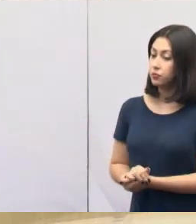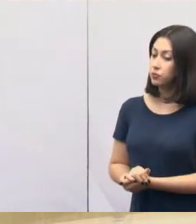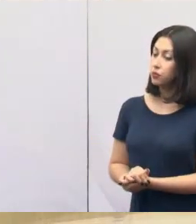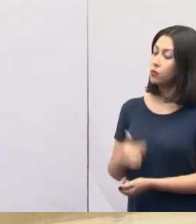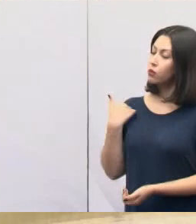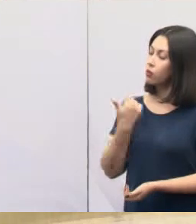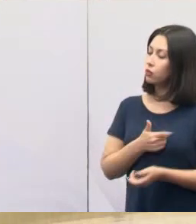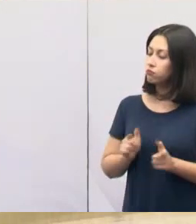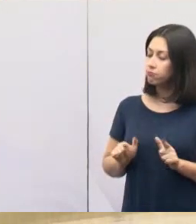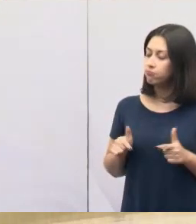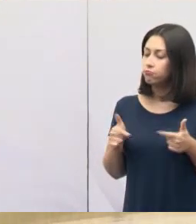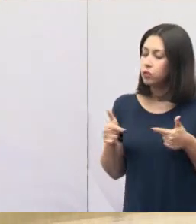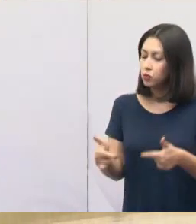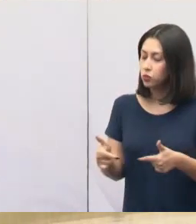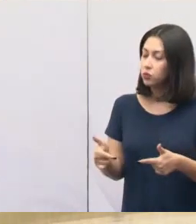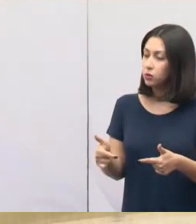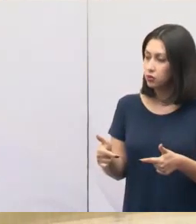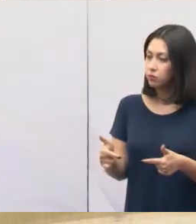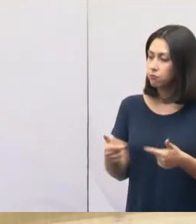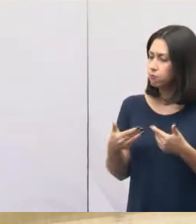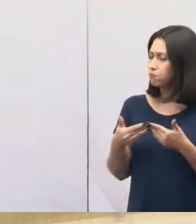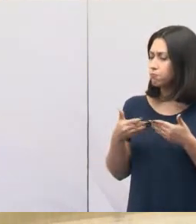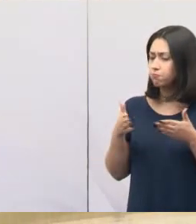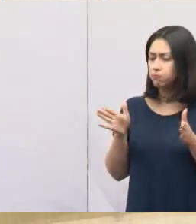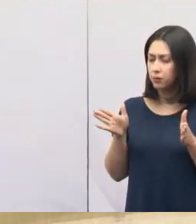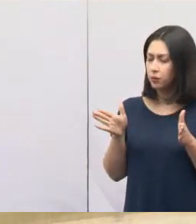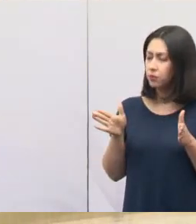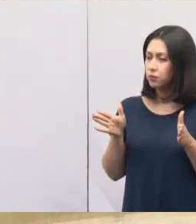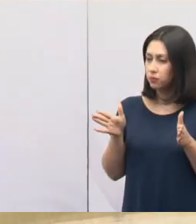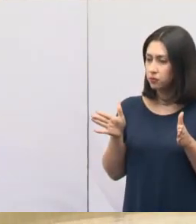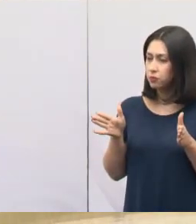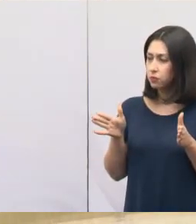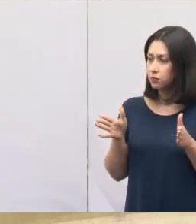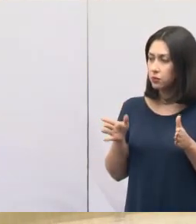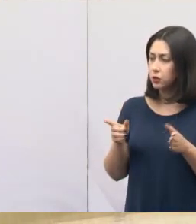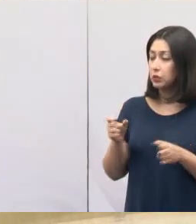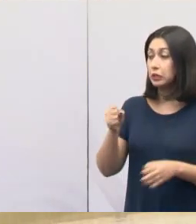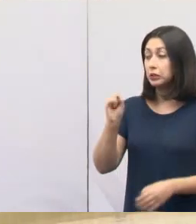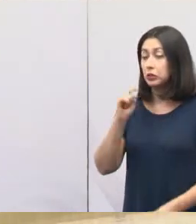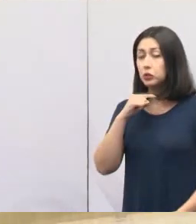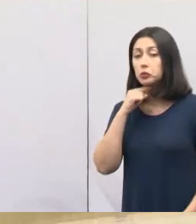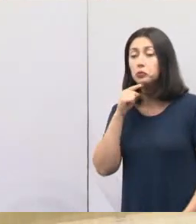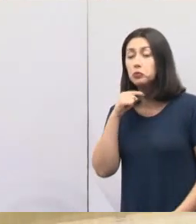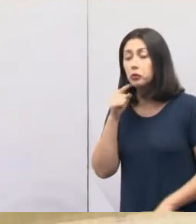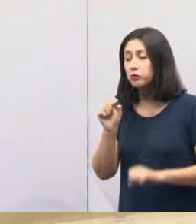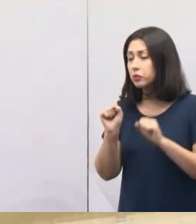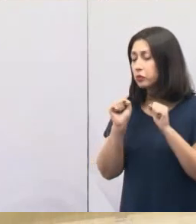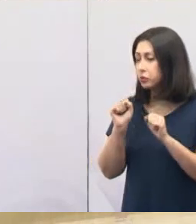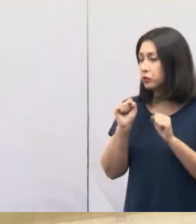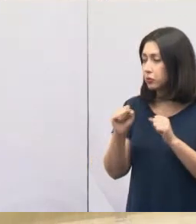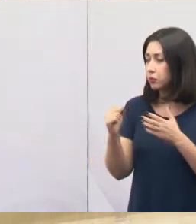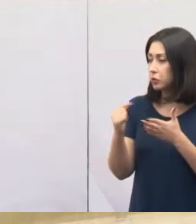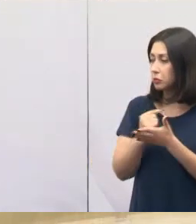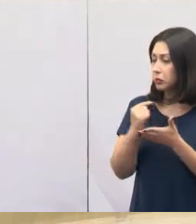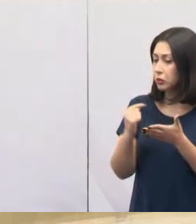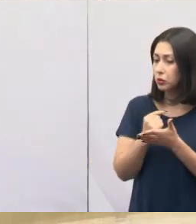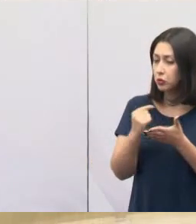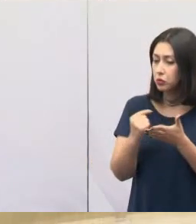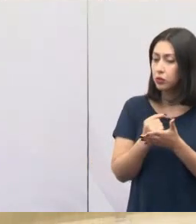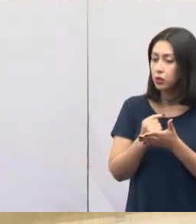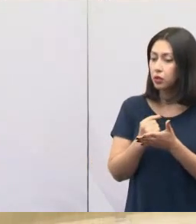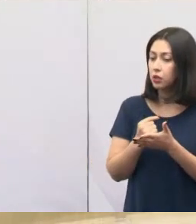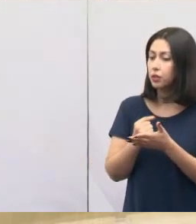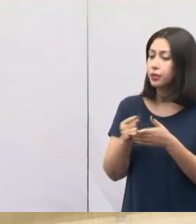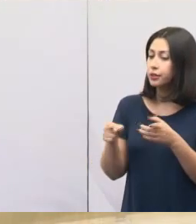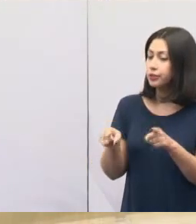Nossa postura tem sido aberta para as dúvidas apresentadas junto à população do setor regulado,